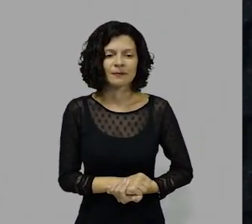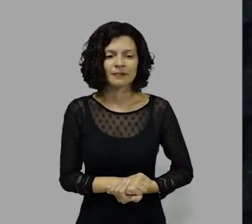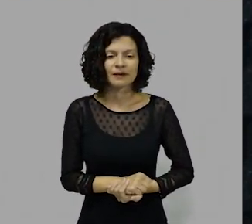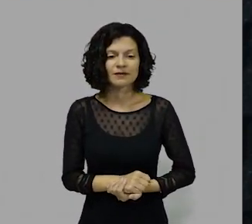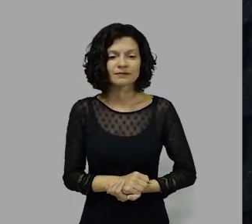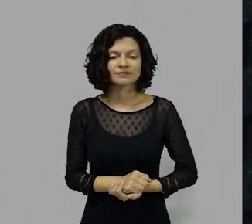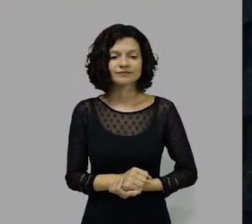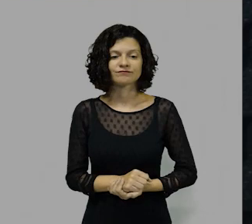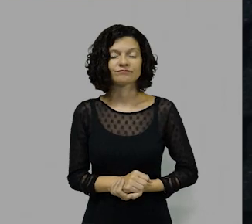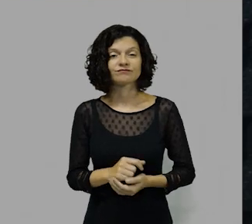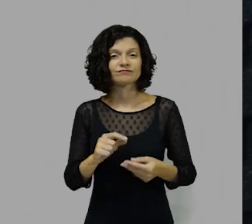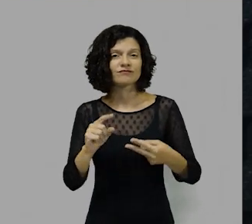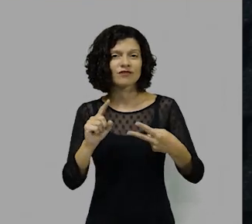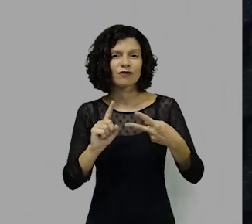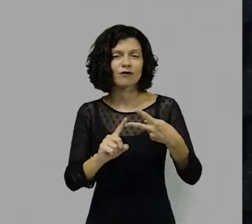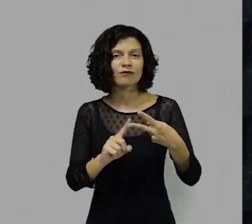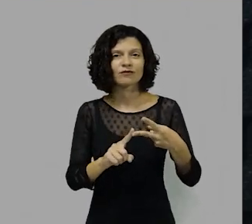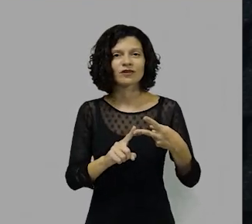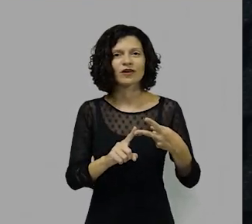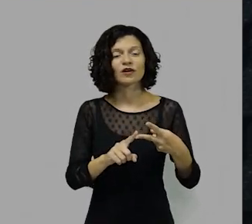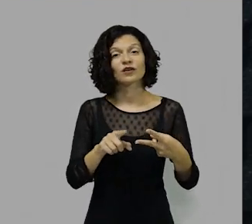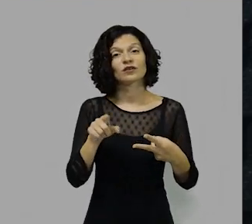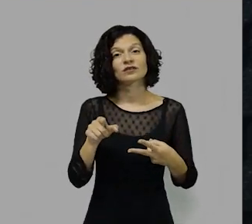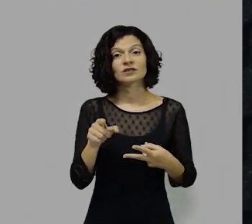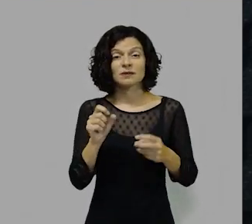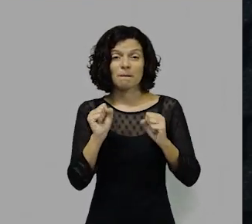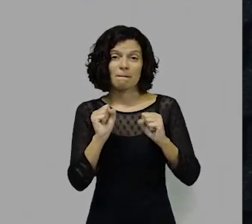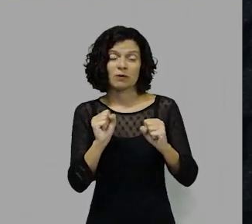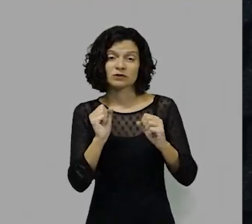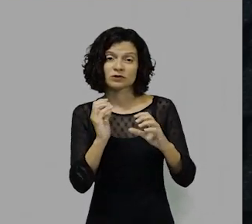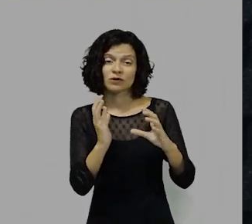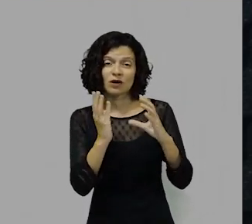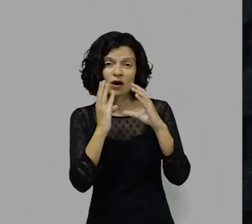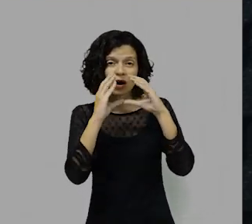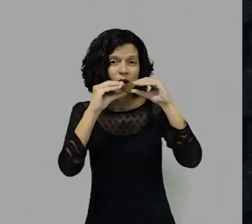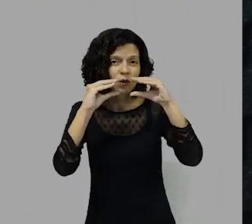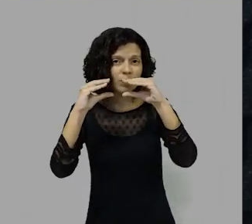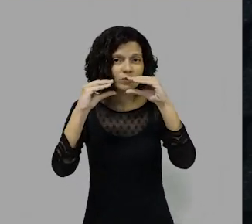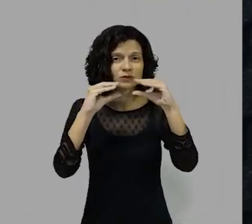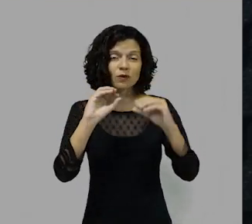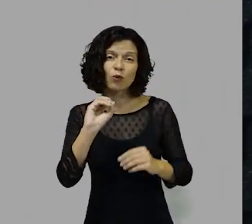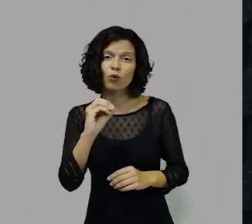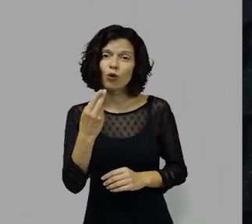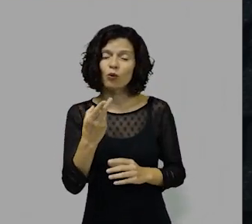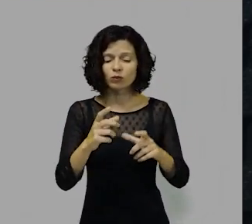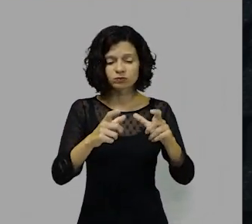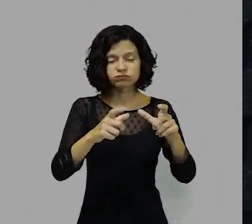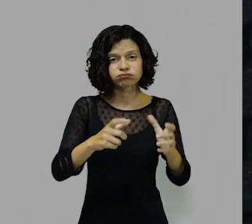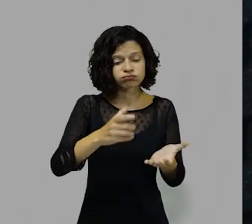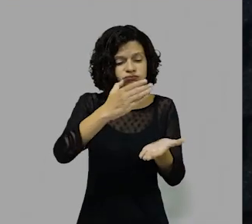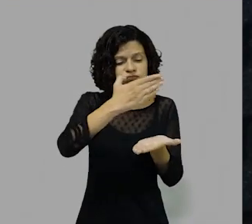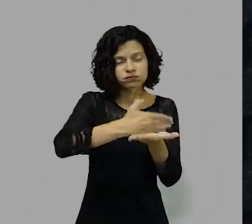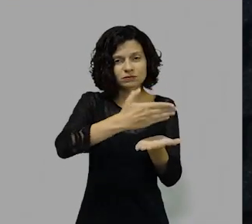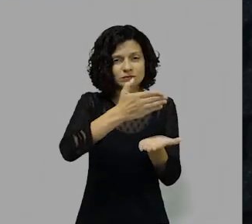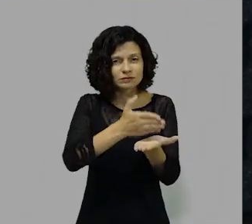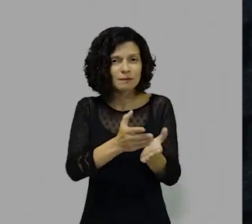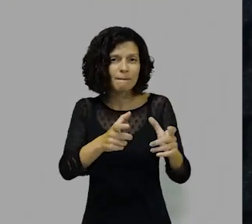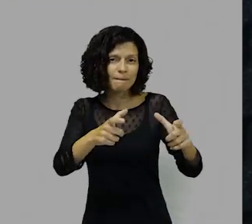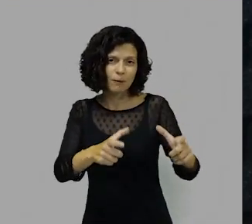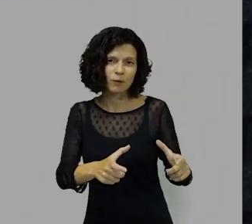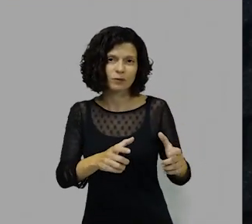a sandwich or a cake. Você pode comer um sanduíche ou um bolo. Então, é